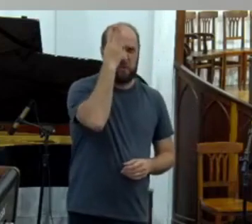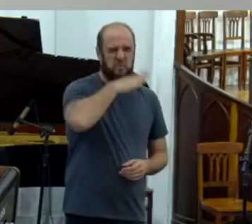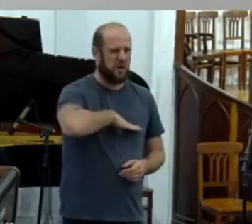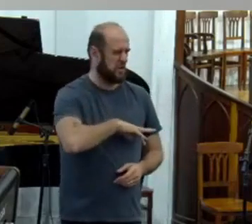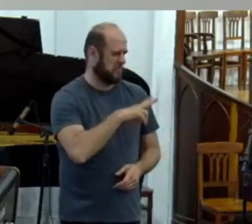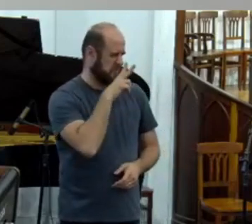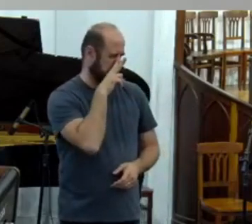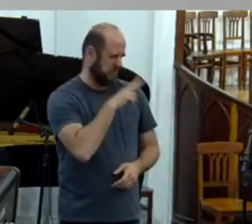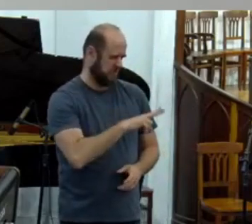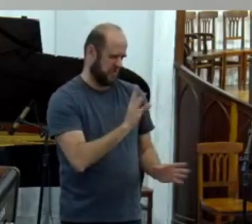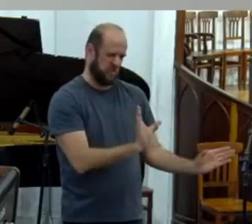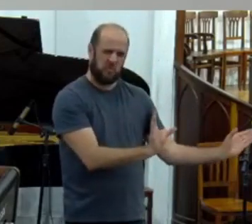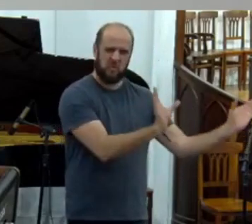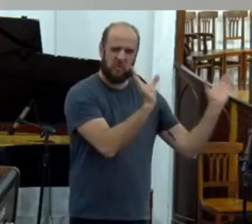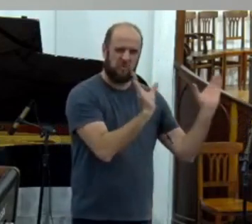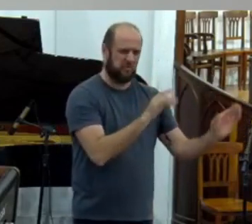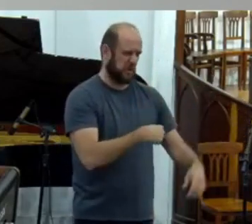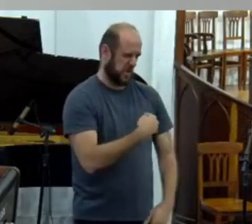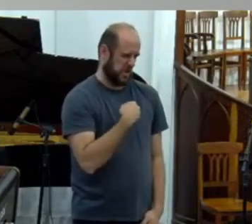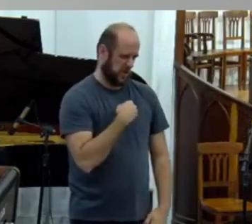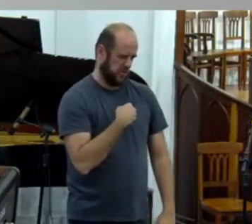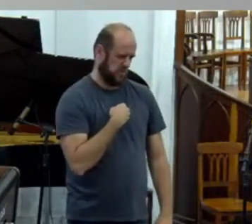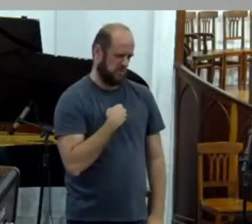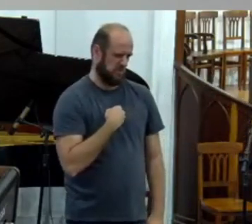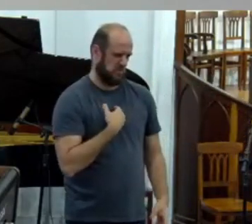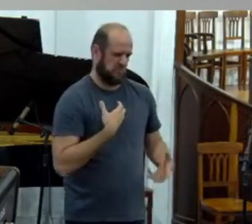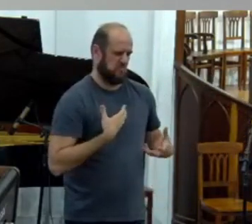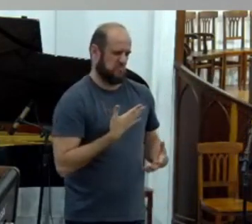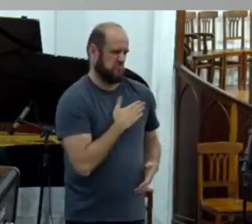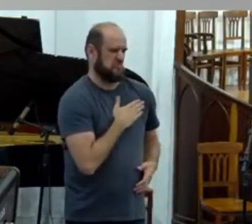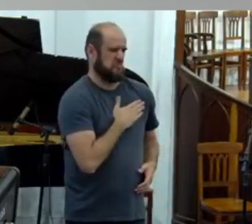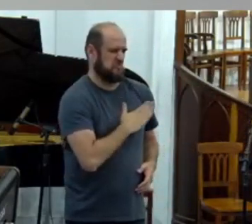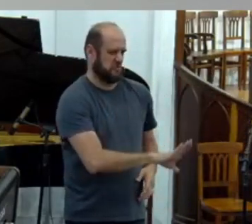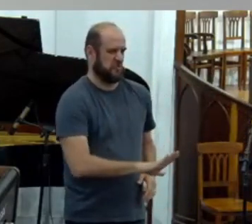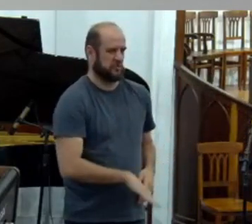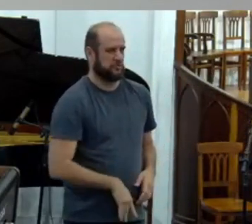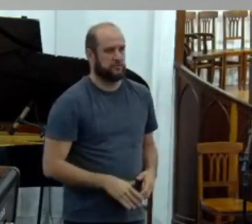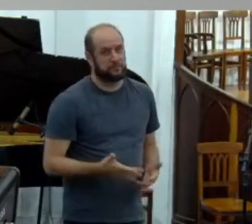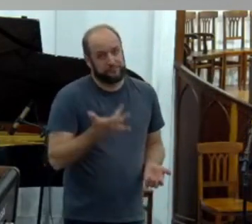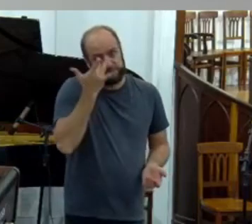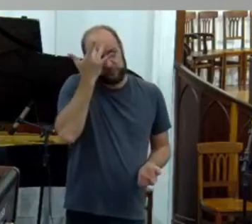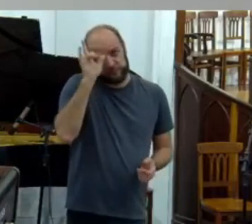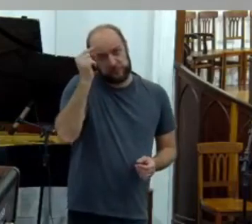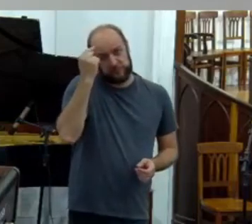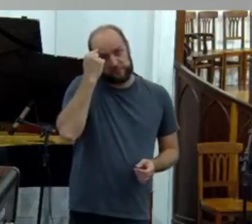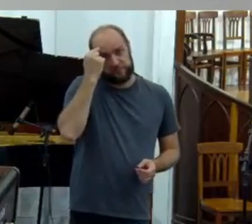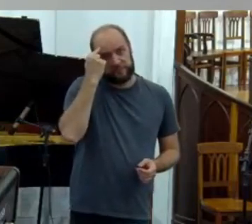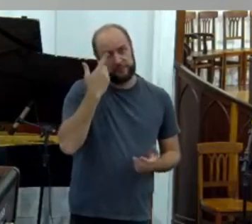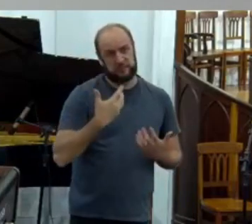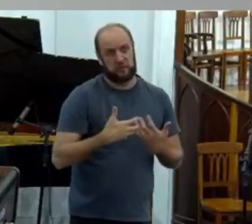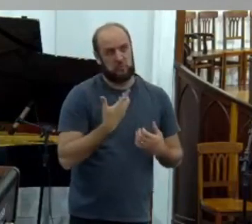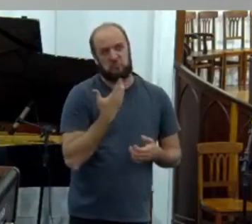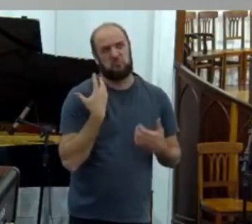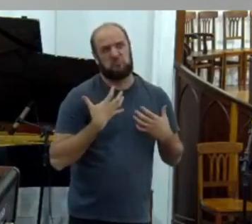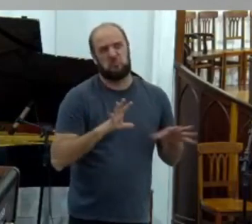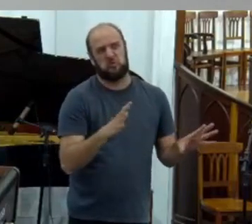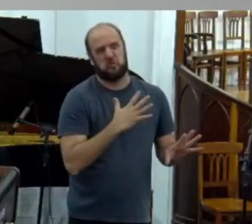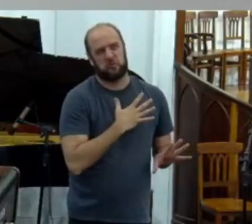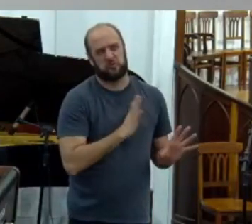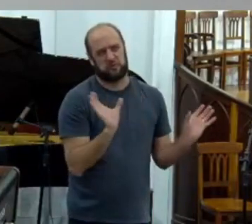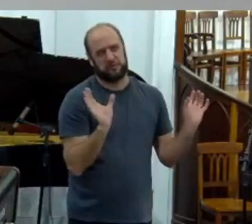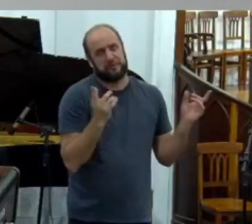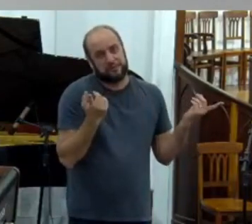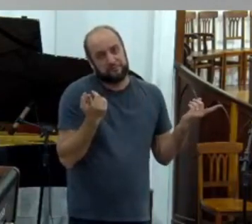que olha para um castelo bonito e fala assim, eu não suporto esse castelo. Não sei se alguém coloca isso no seu coração, eu não suporto um castelo. Mas há pessoas